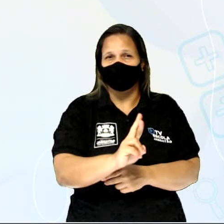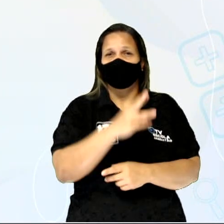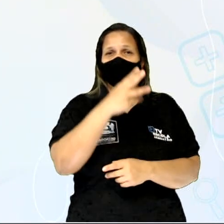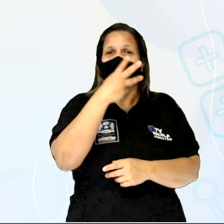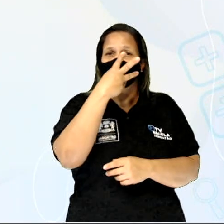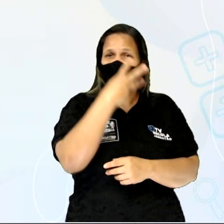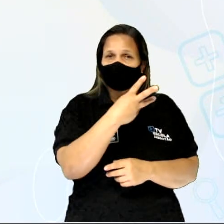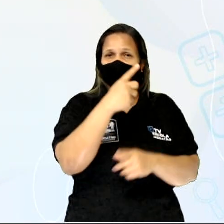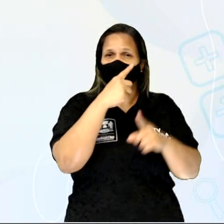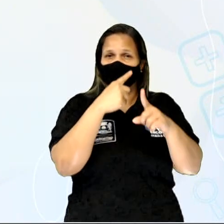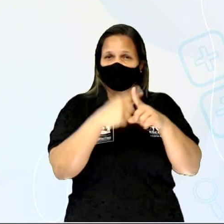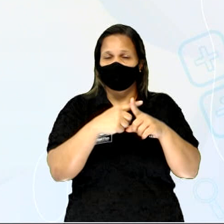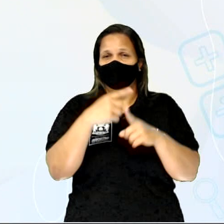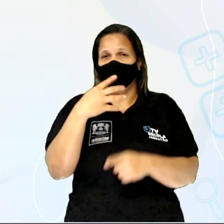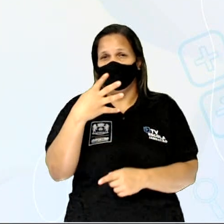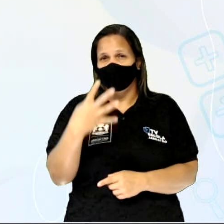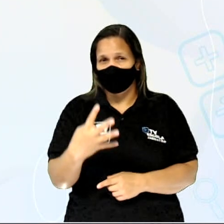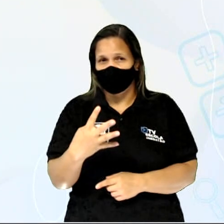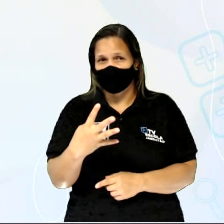quatro e